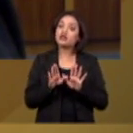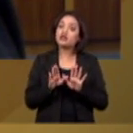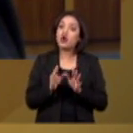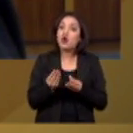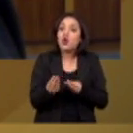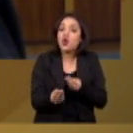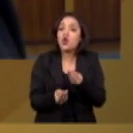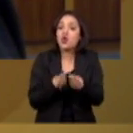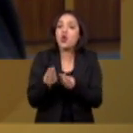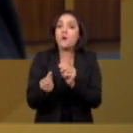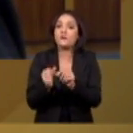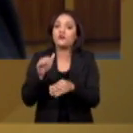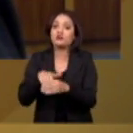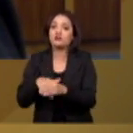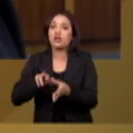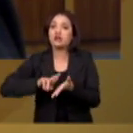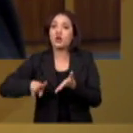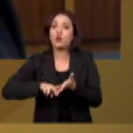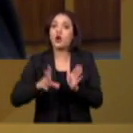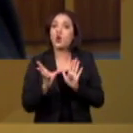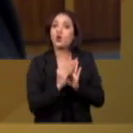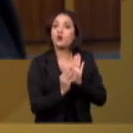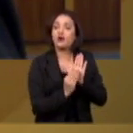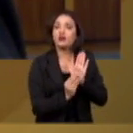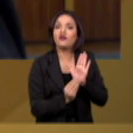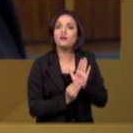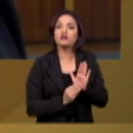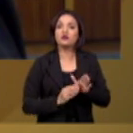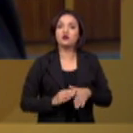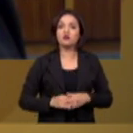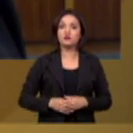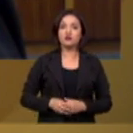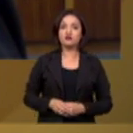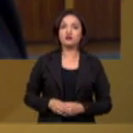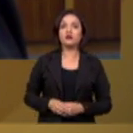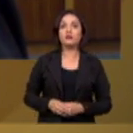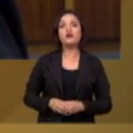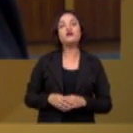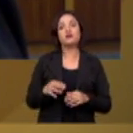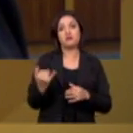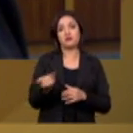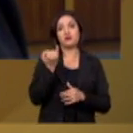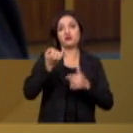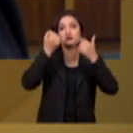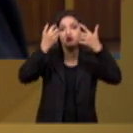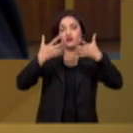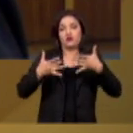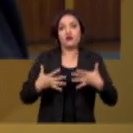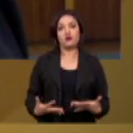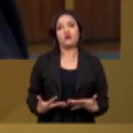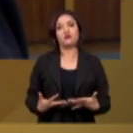e acho que nós precisamos digitar porque eu não importante